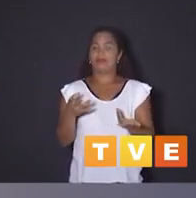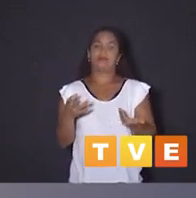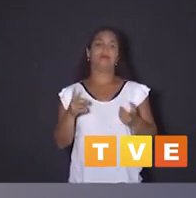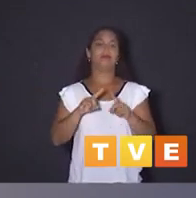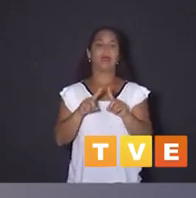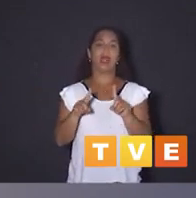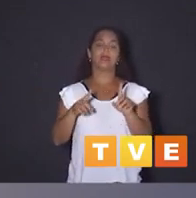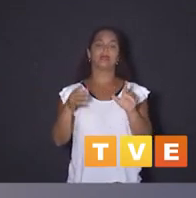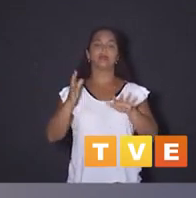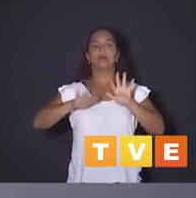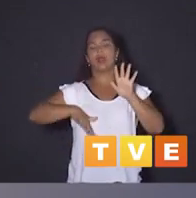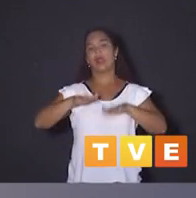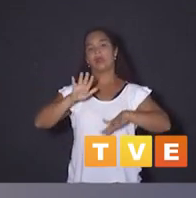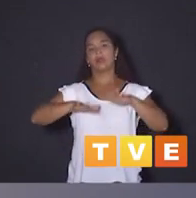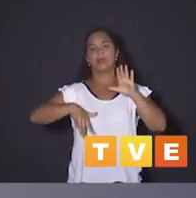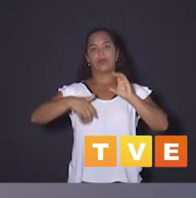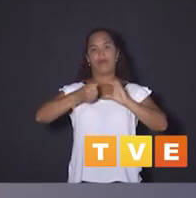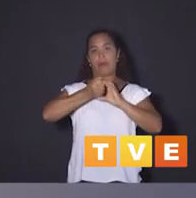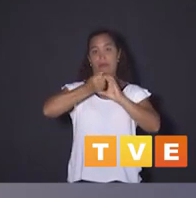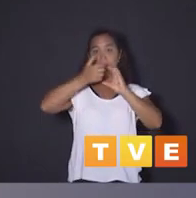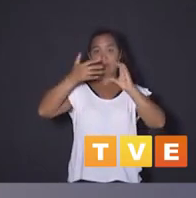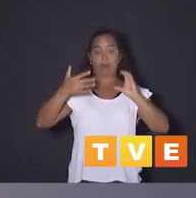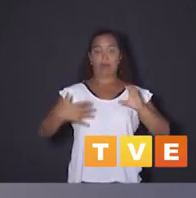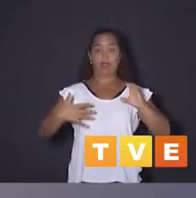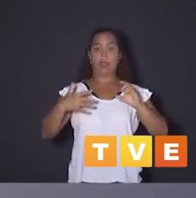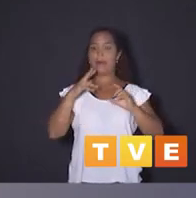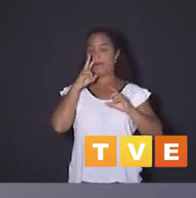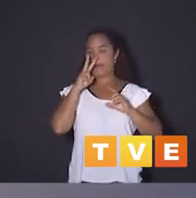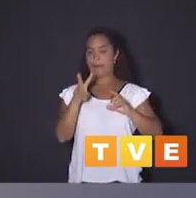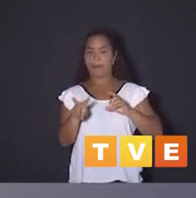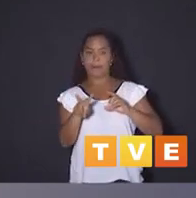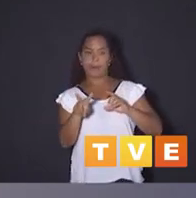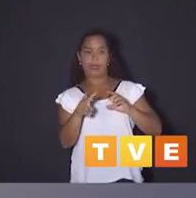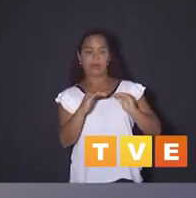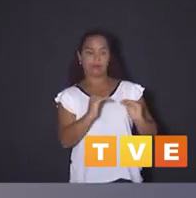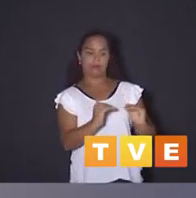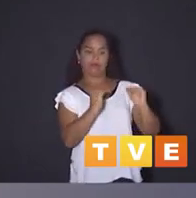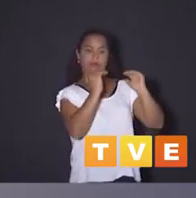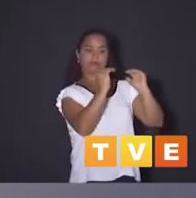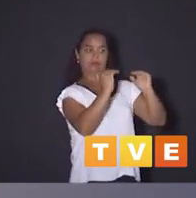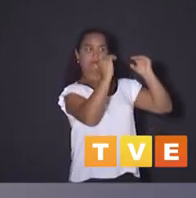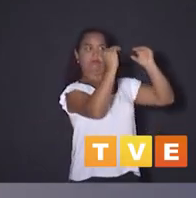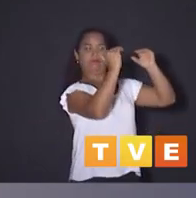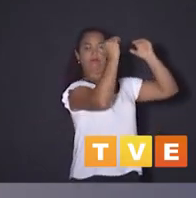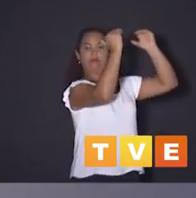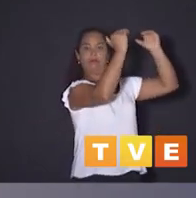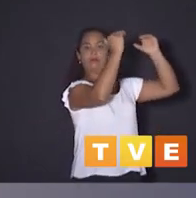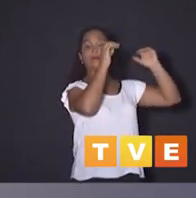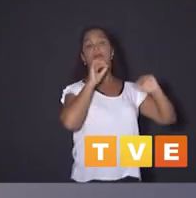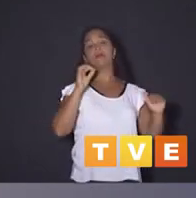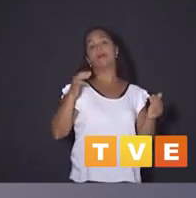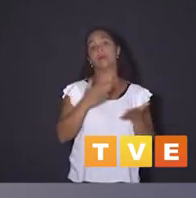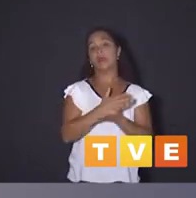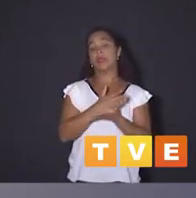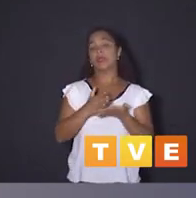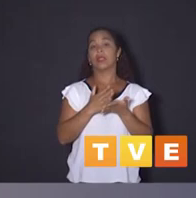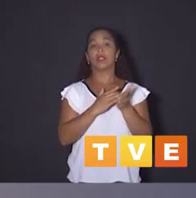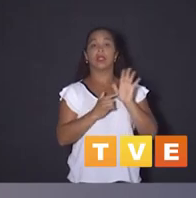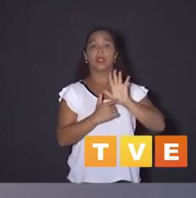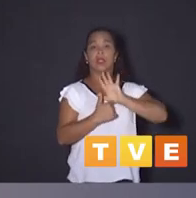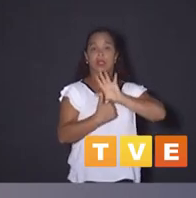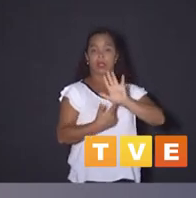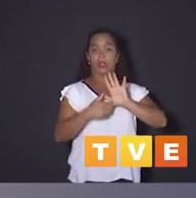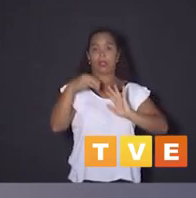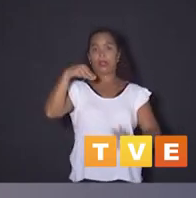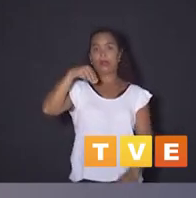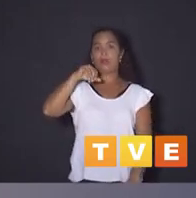e funcional para gerar a hierarquia dentro sujeitos ao mesmo tempo mas se eu trago aqui uma citação de muniz sodré